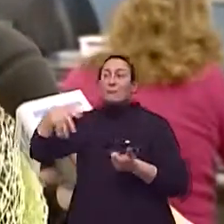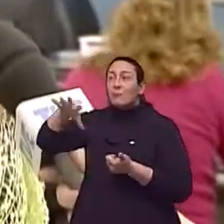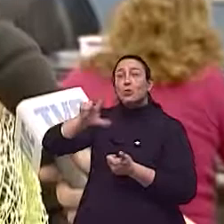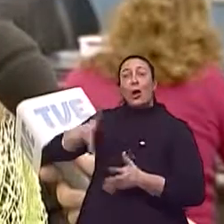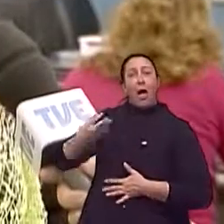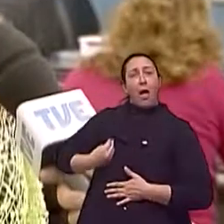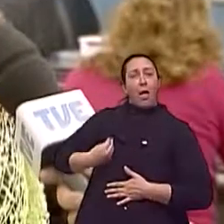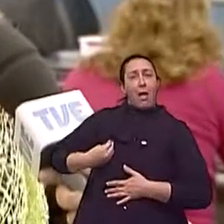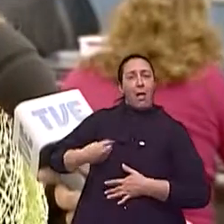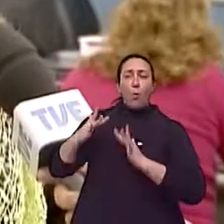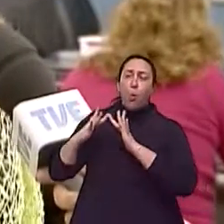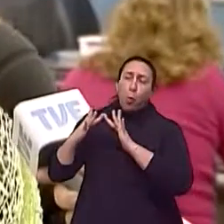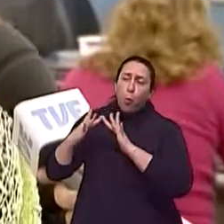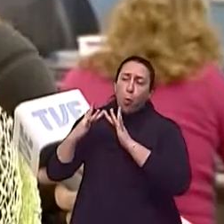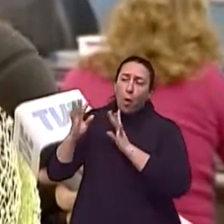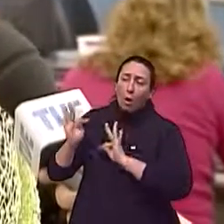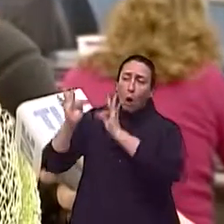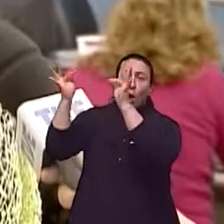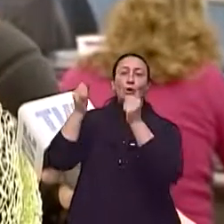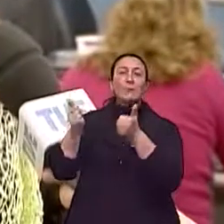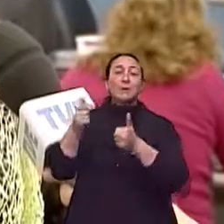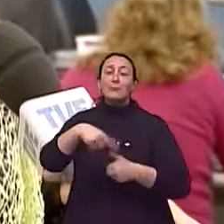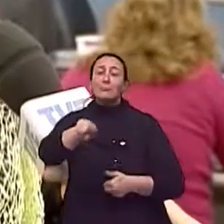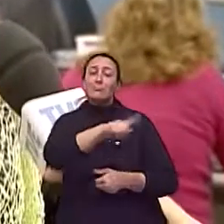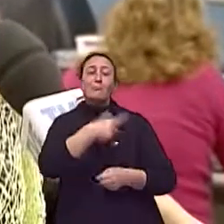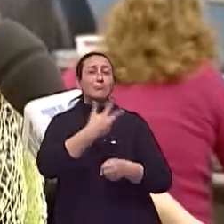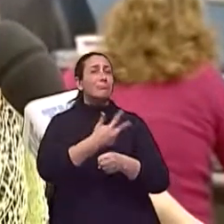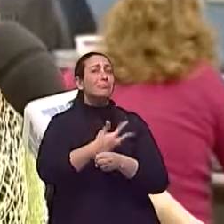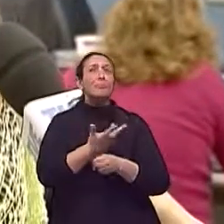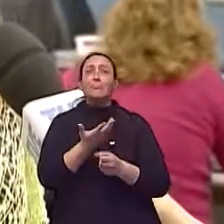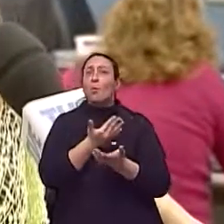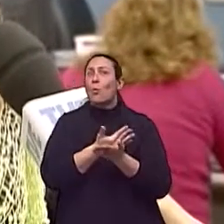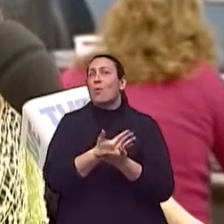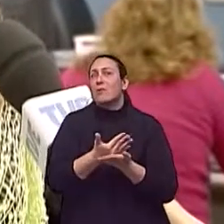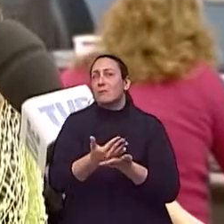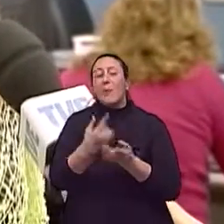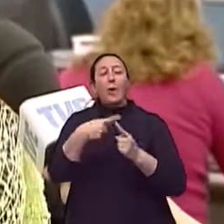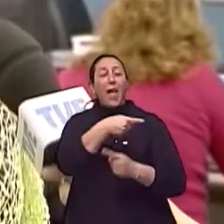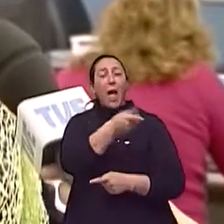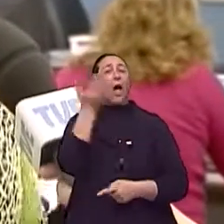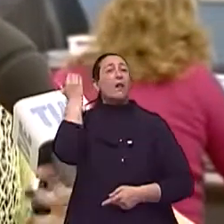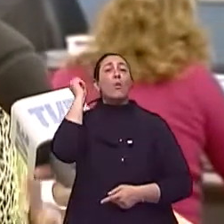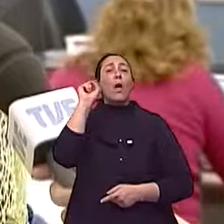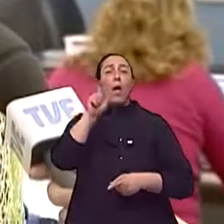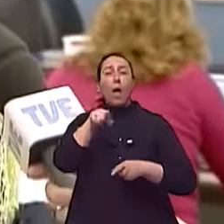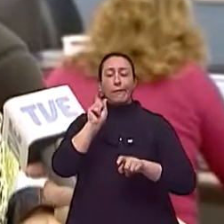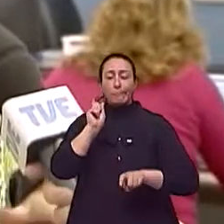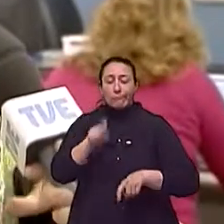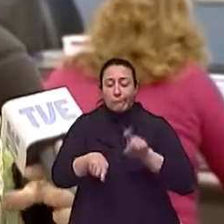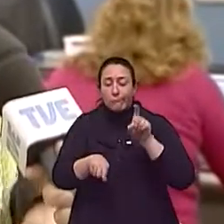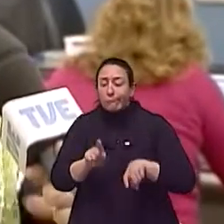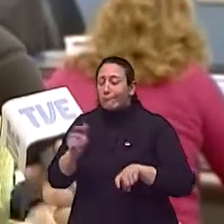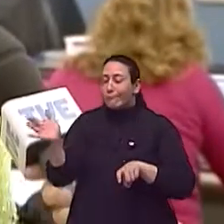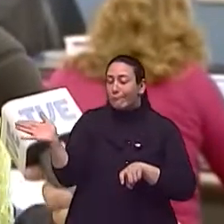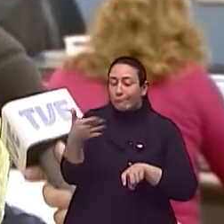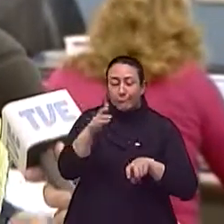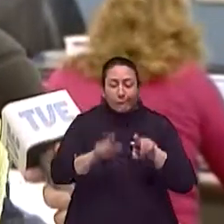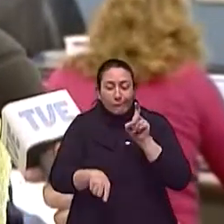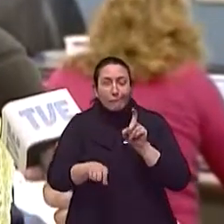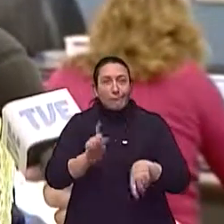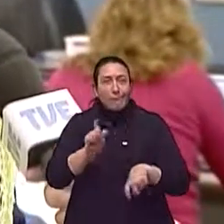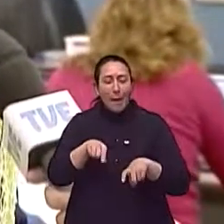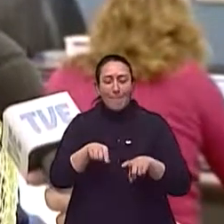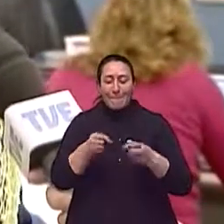fácil que para eles né outra também que eles estavam ainda na máquina de escrever então às vezes os dedo né quando eles vão batendo